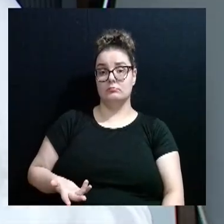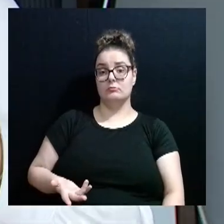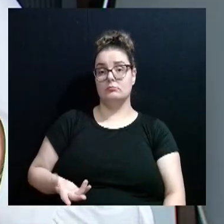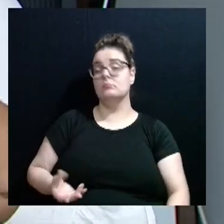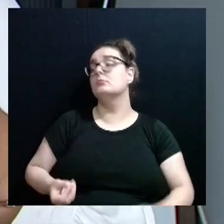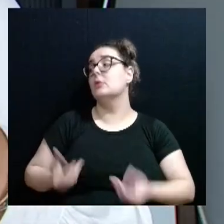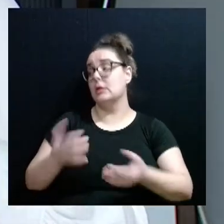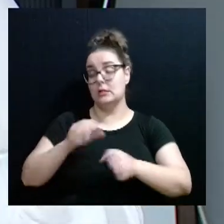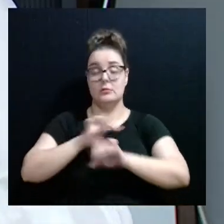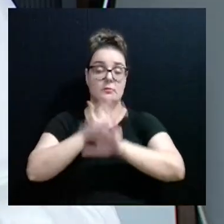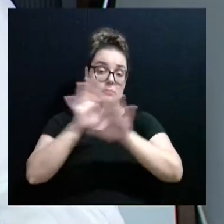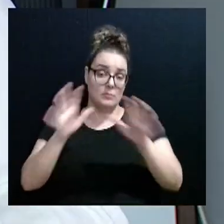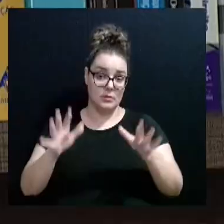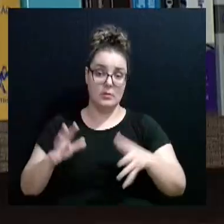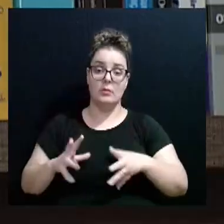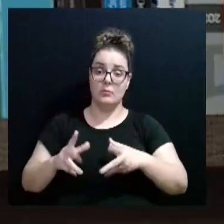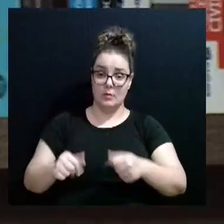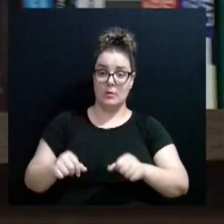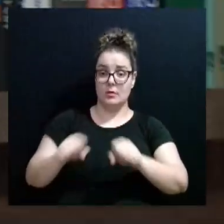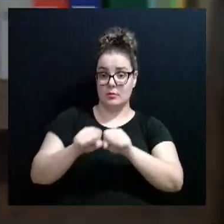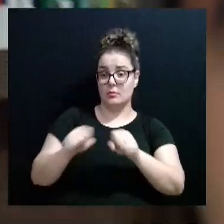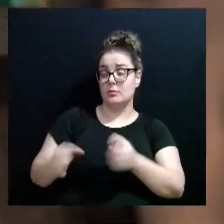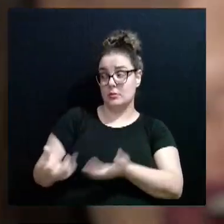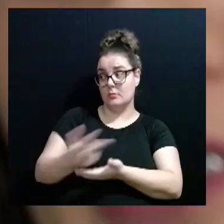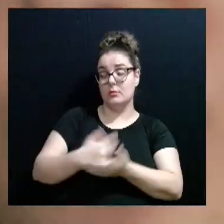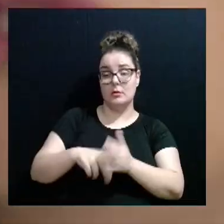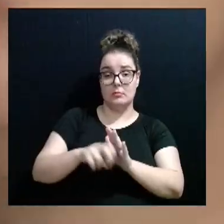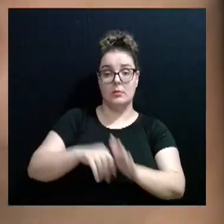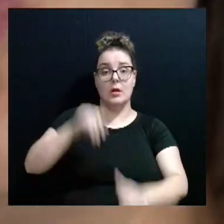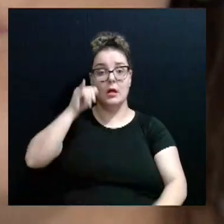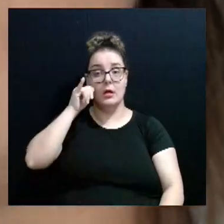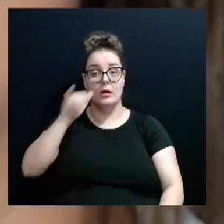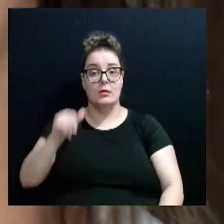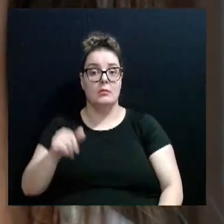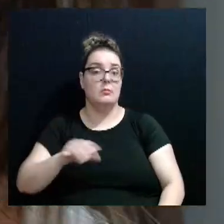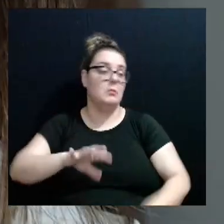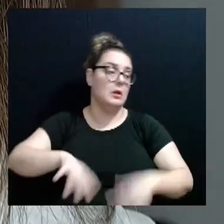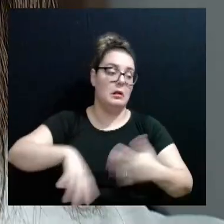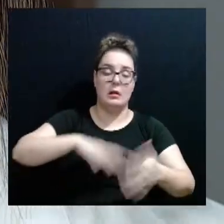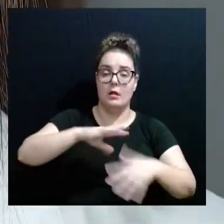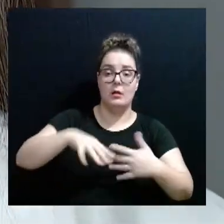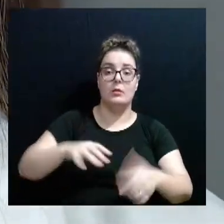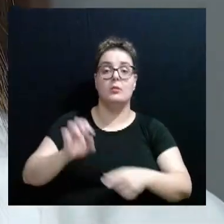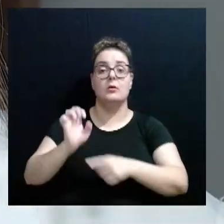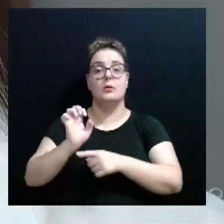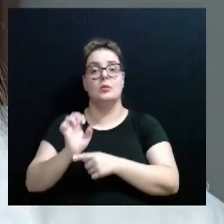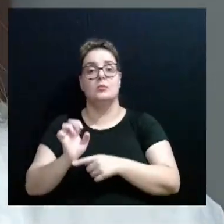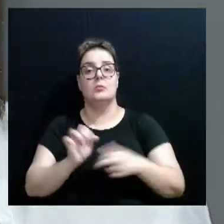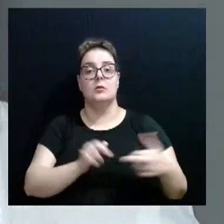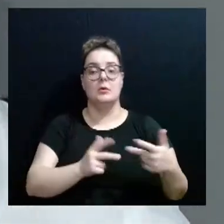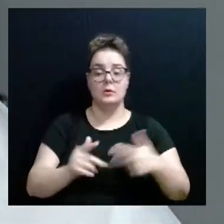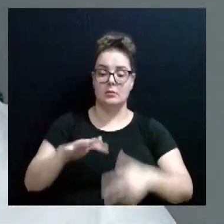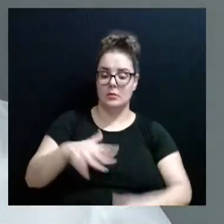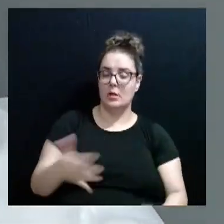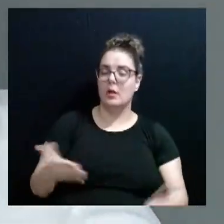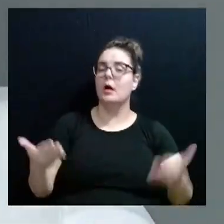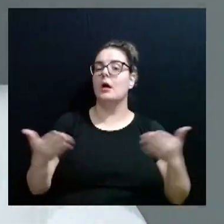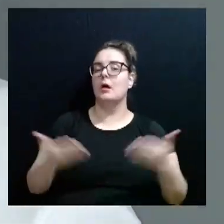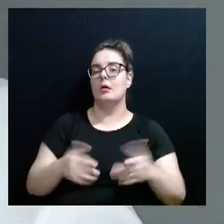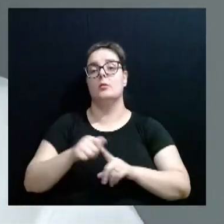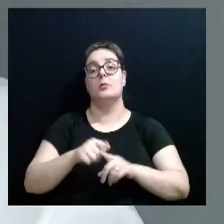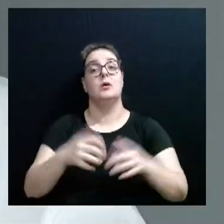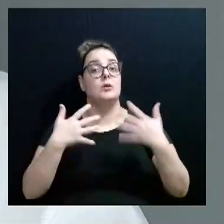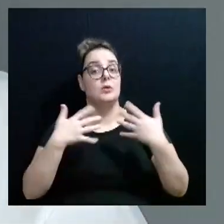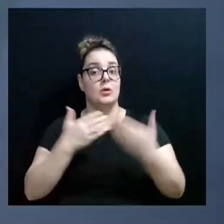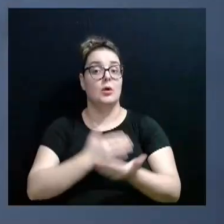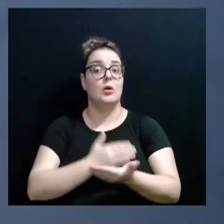transparência, né, para todo o sistema tributário. Para evitar correria, o Estado definiu um cronograma. Agora, já em janeiro, começa um período